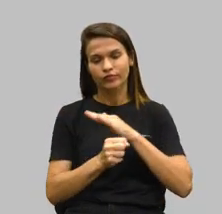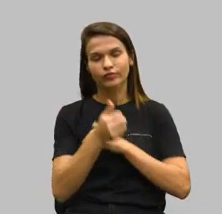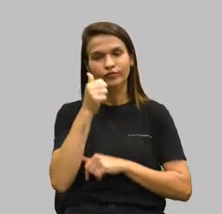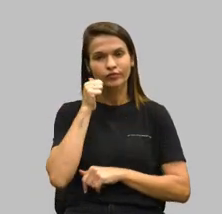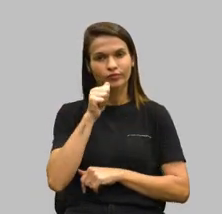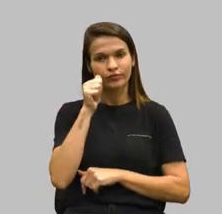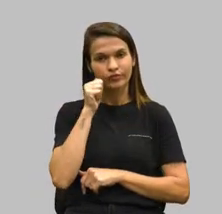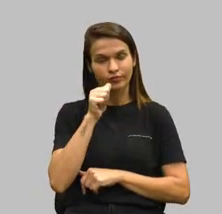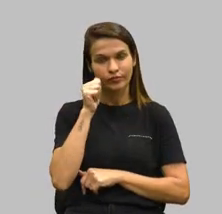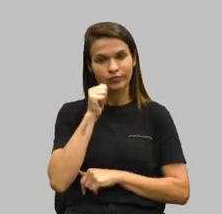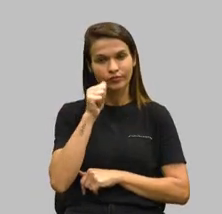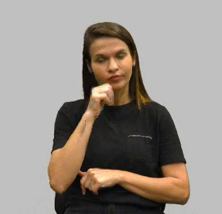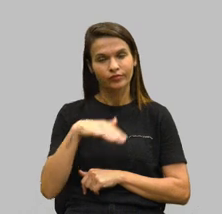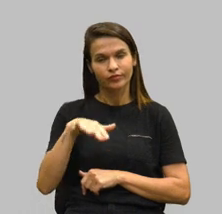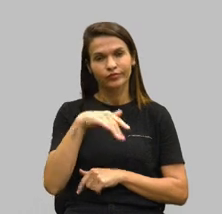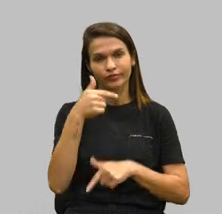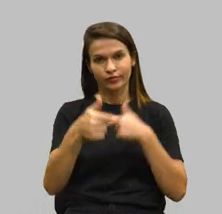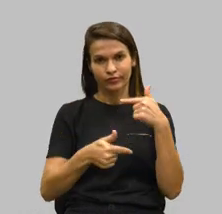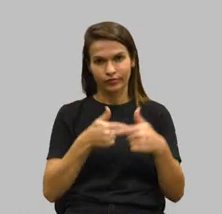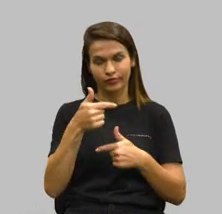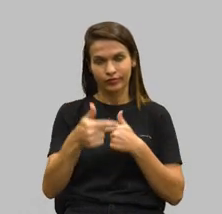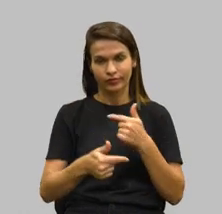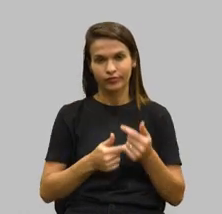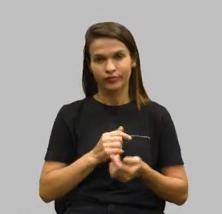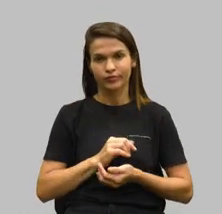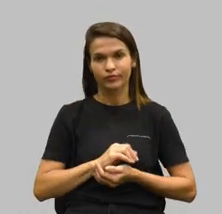recolocação no mercado de